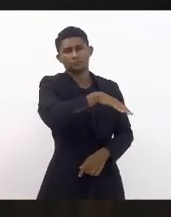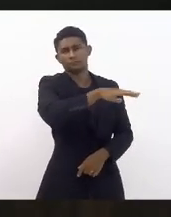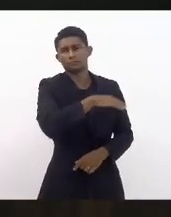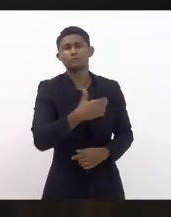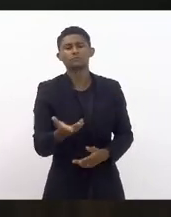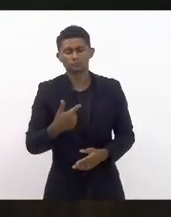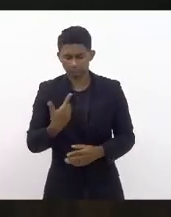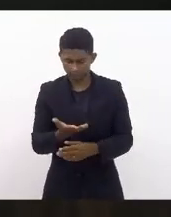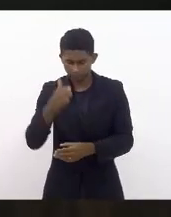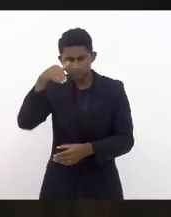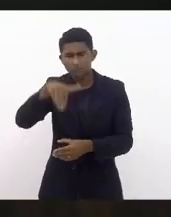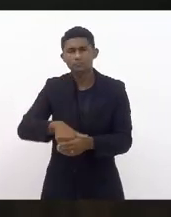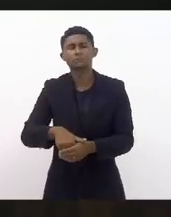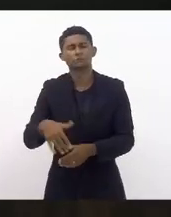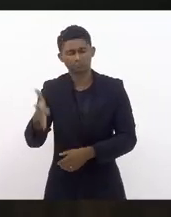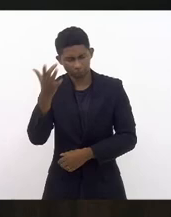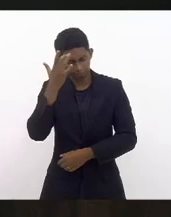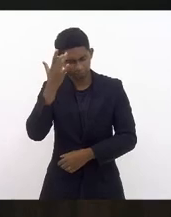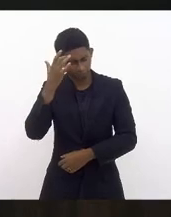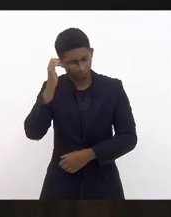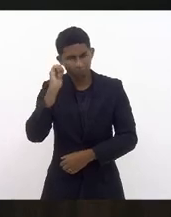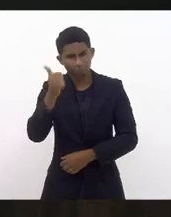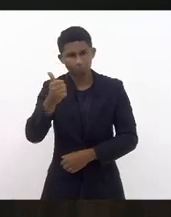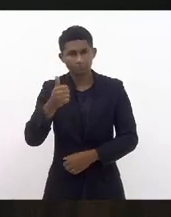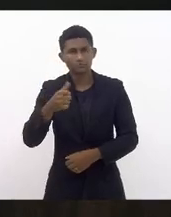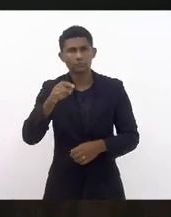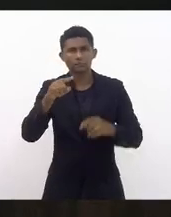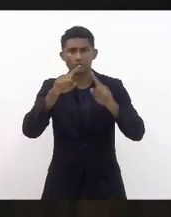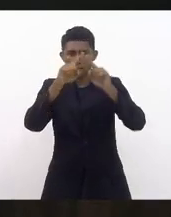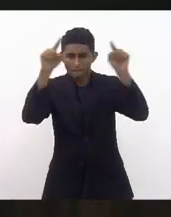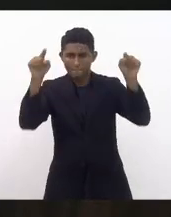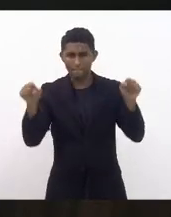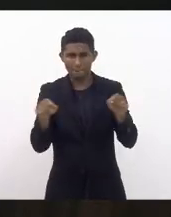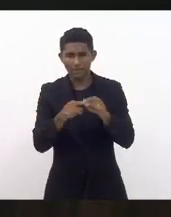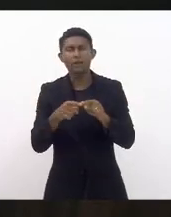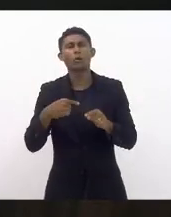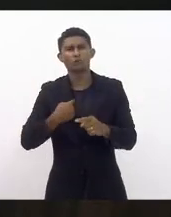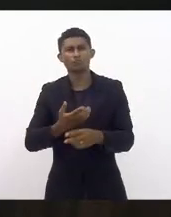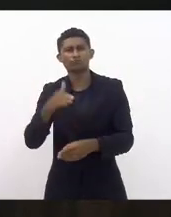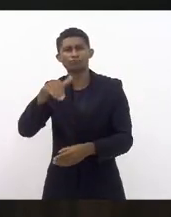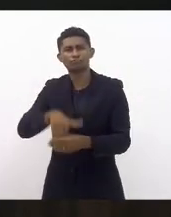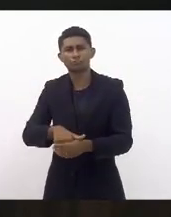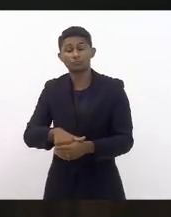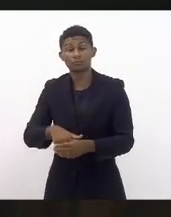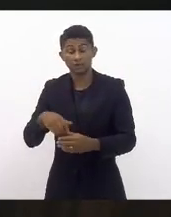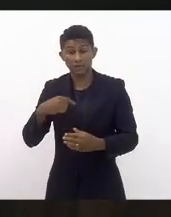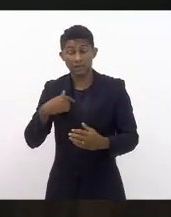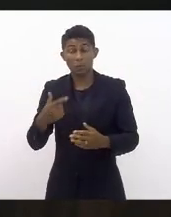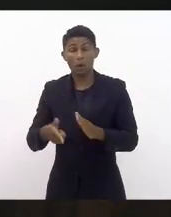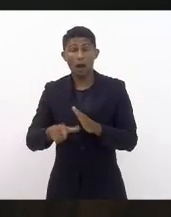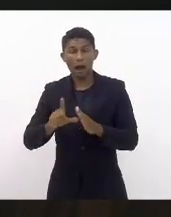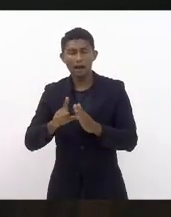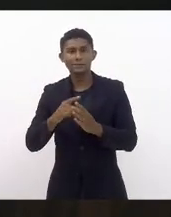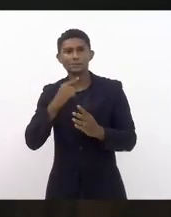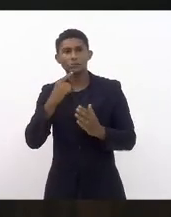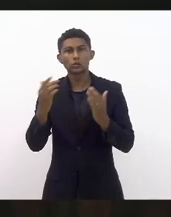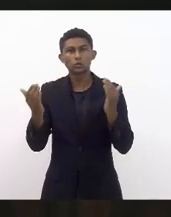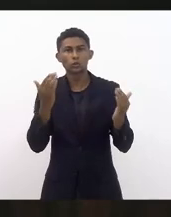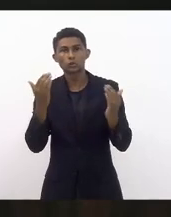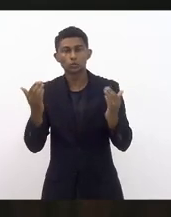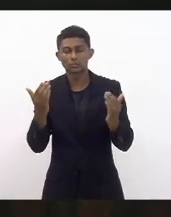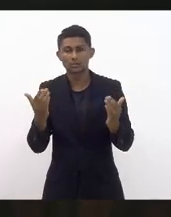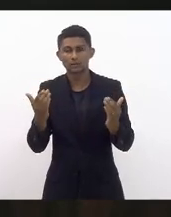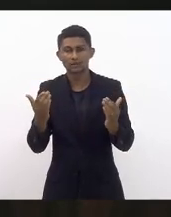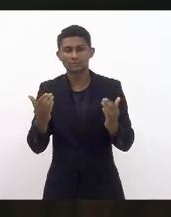muita consciência, votei ali no painel, tive muita dúvida, confesso, até o dia de hoje. Falar, Tia Ju. Eu também